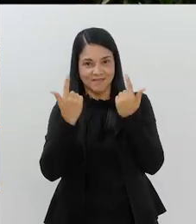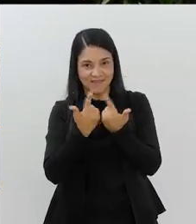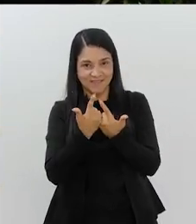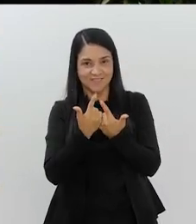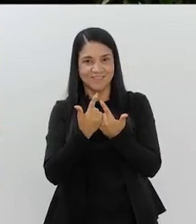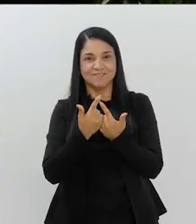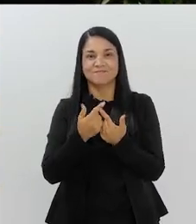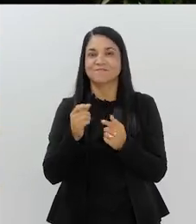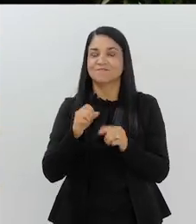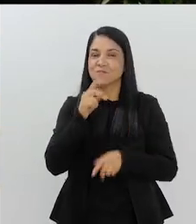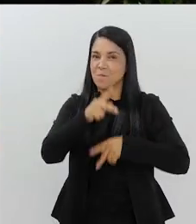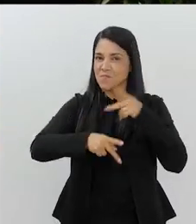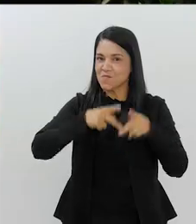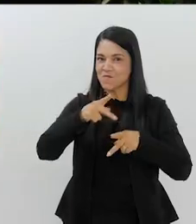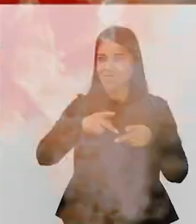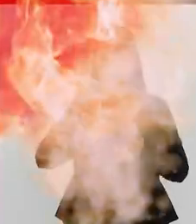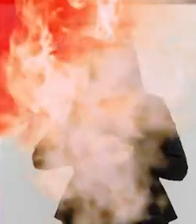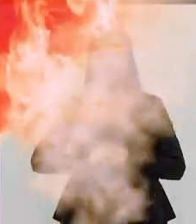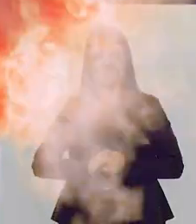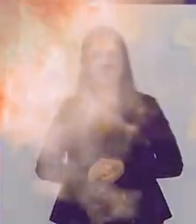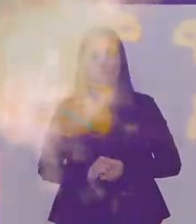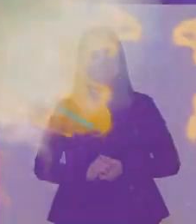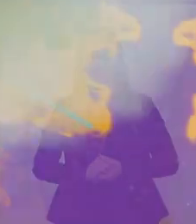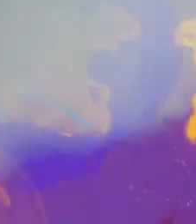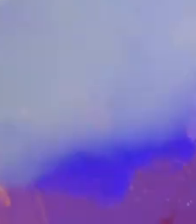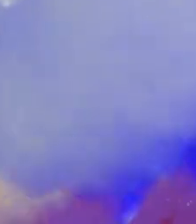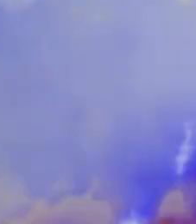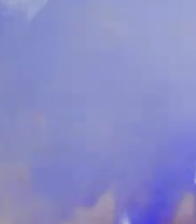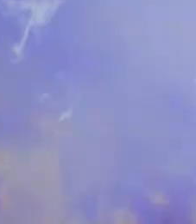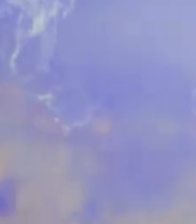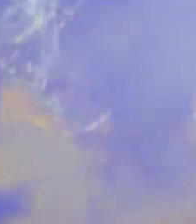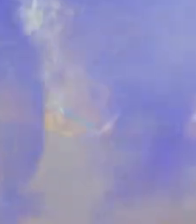TV Alerj, o canal do povo. e